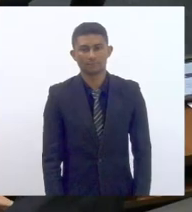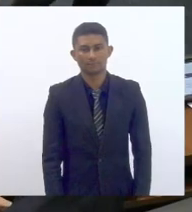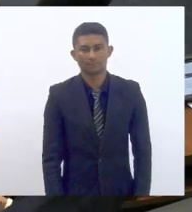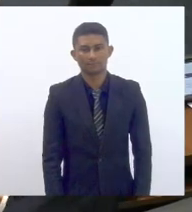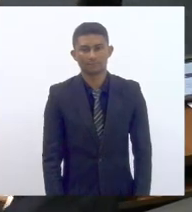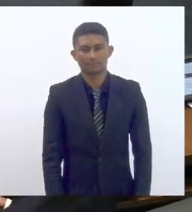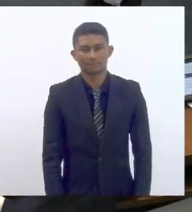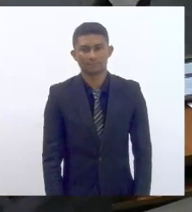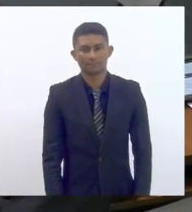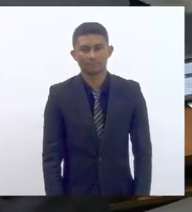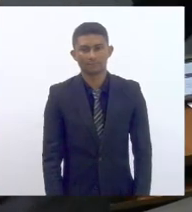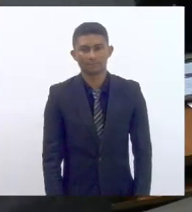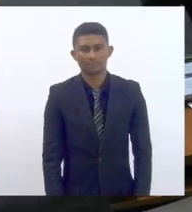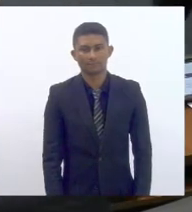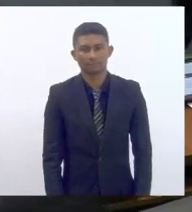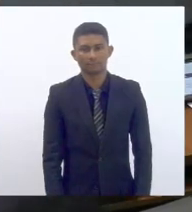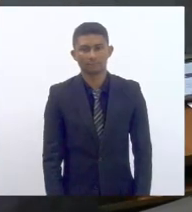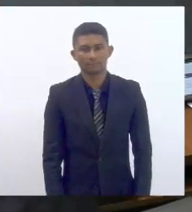Não tem.